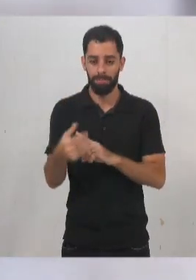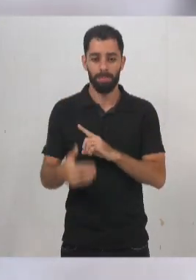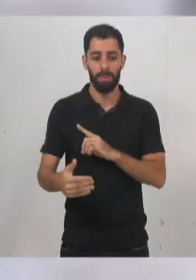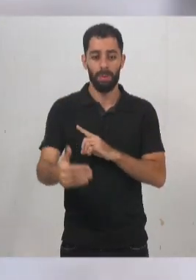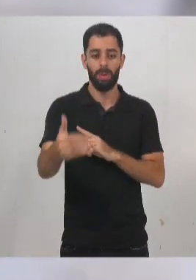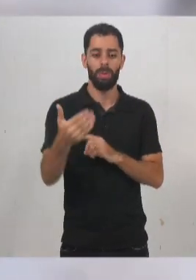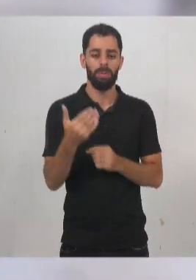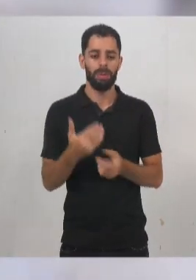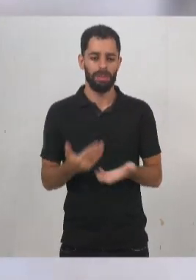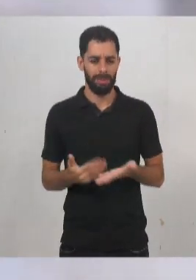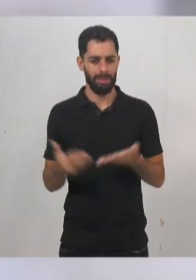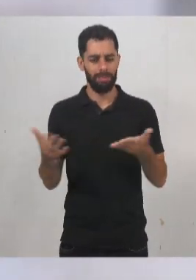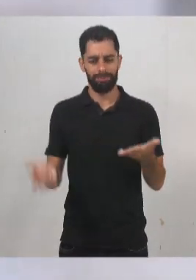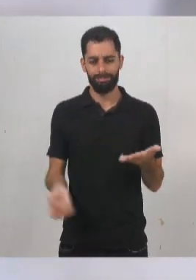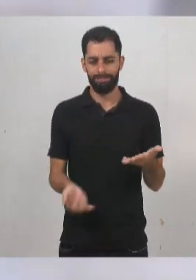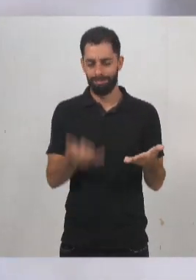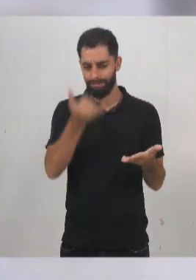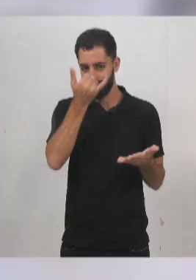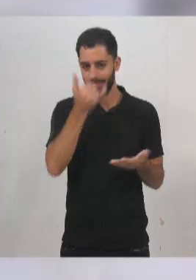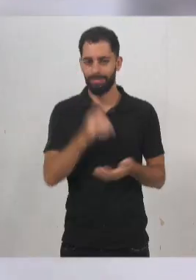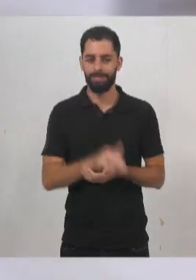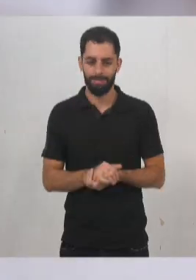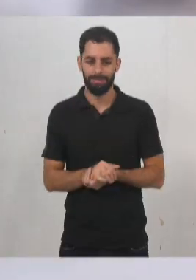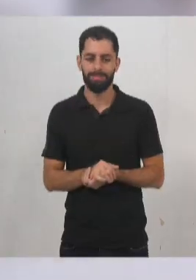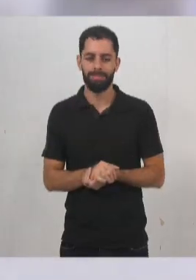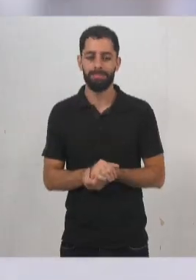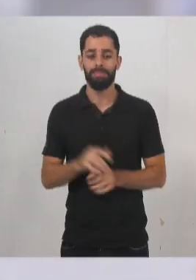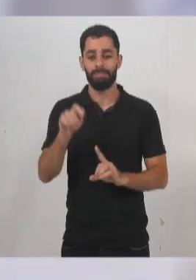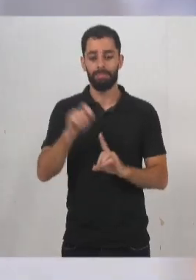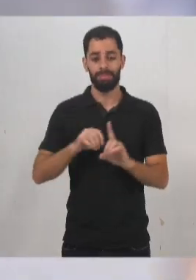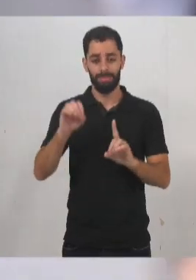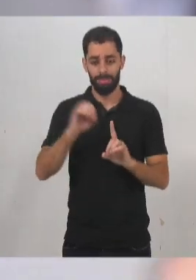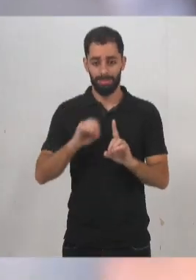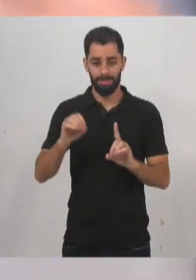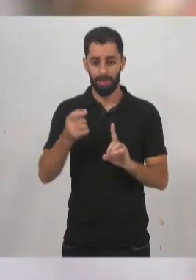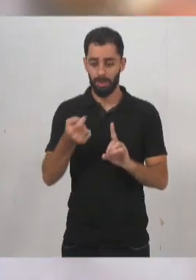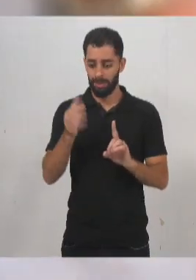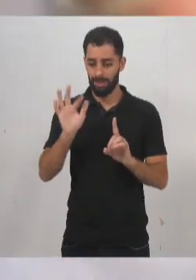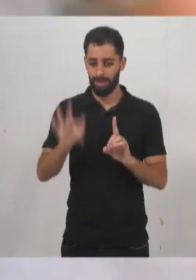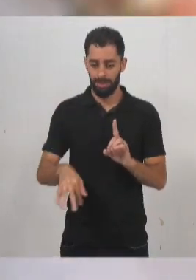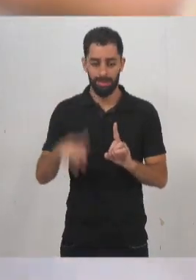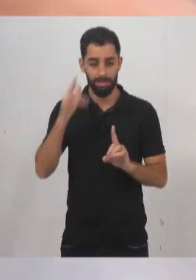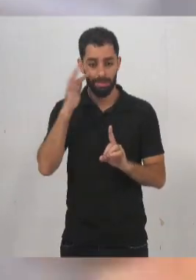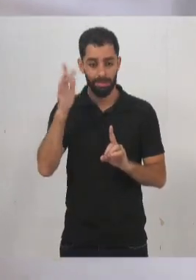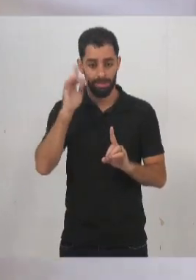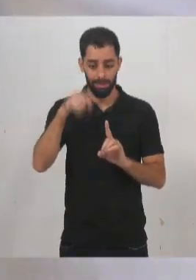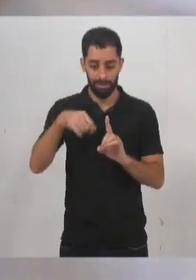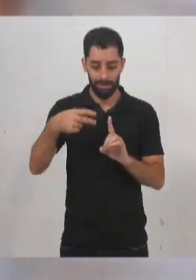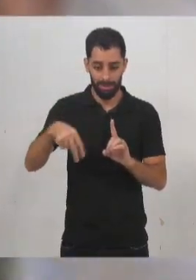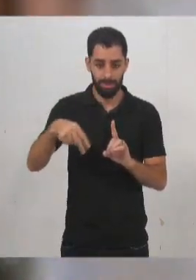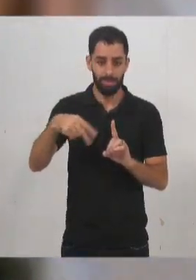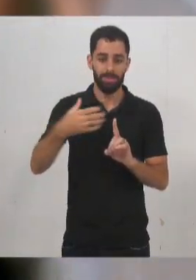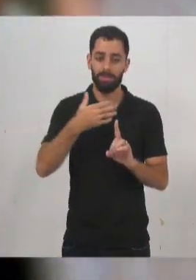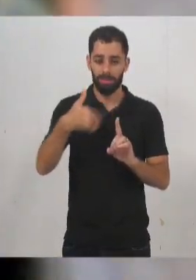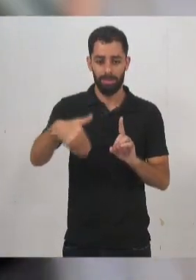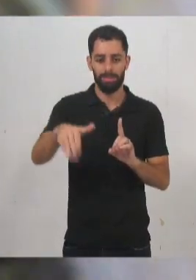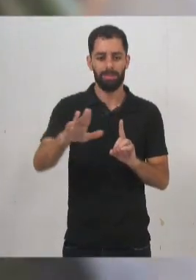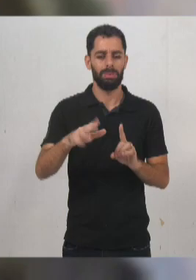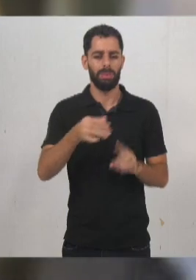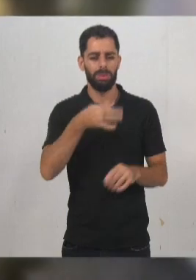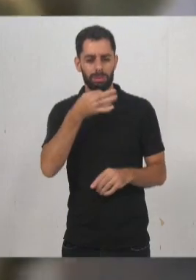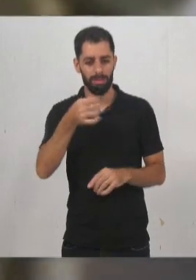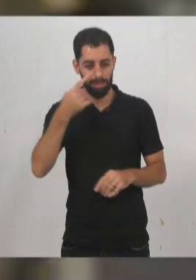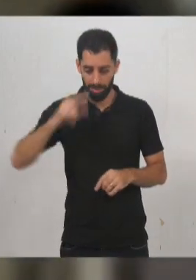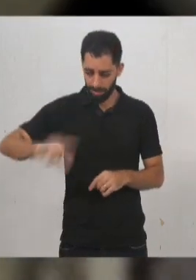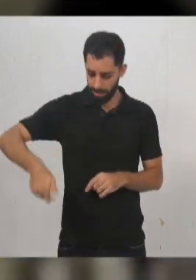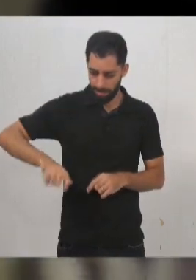aí eh saindo do mês de outubro Imagina que nós vamos enfrentar pela frente olha aqui ó ó vamos abrir